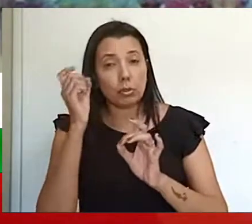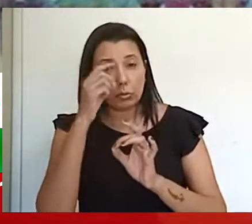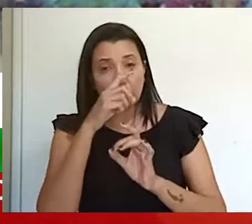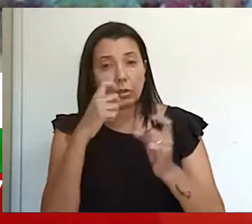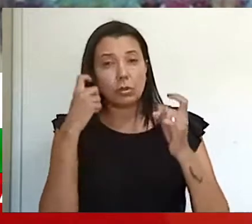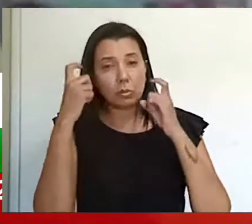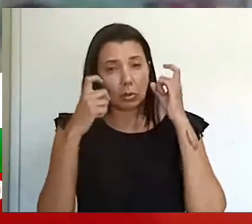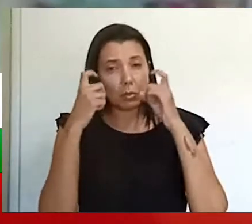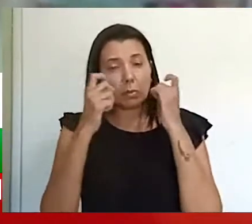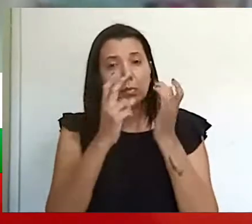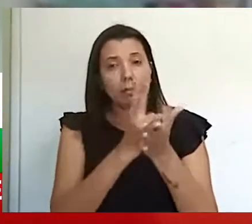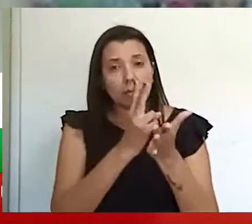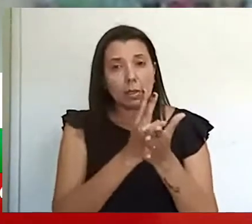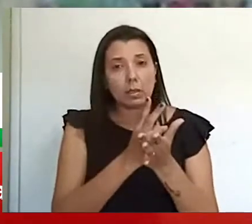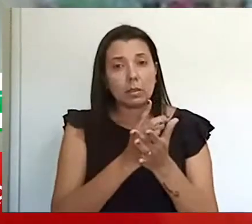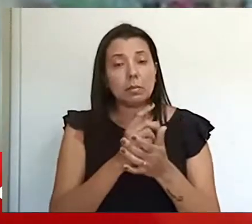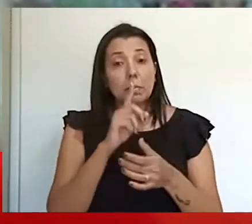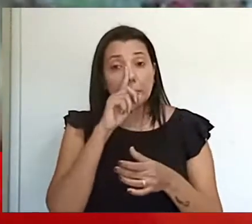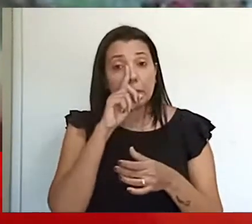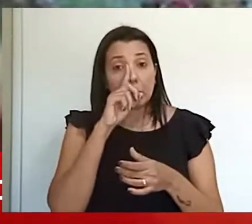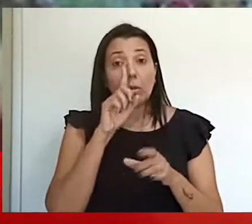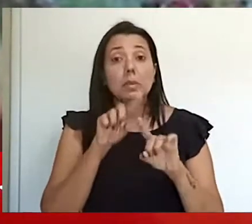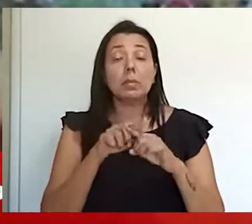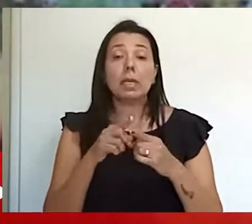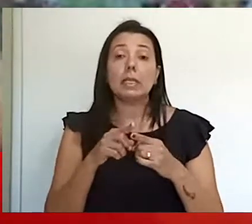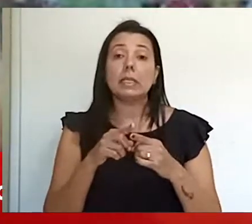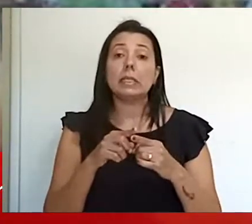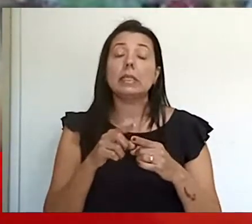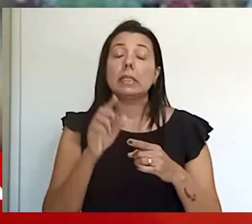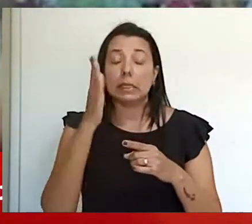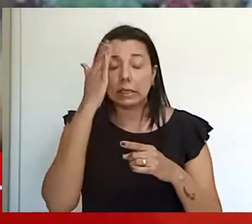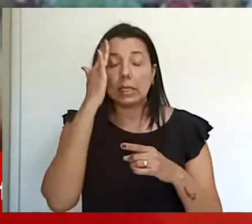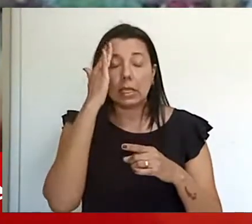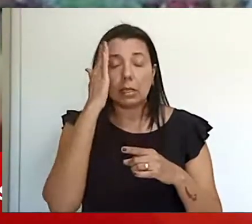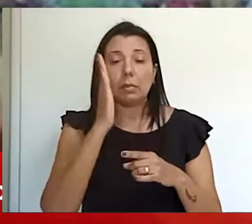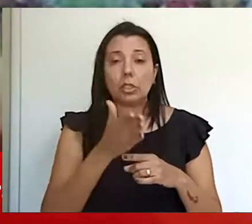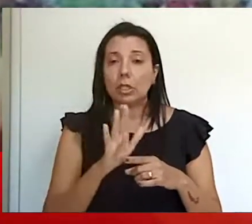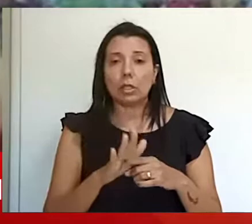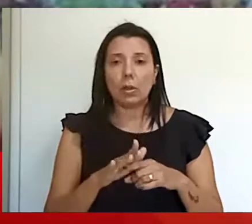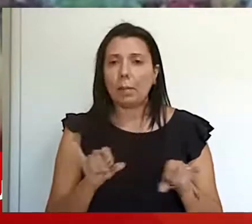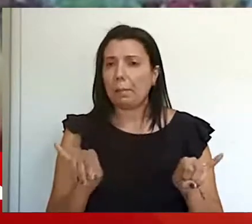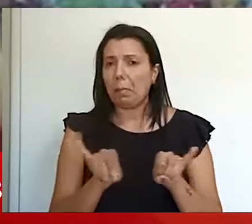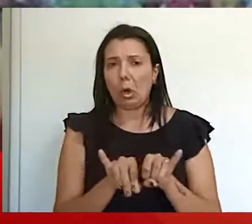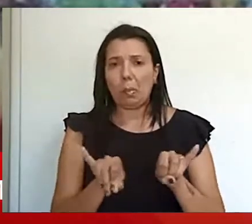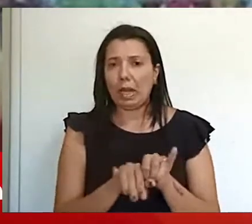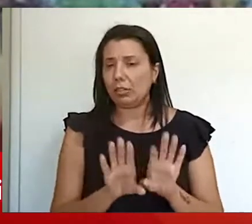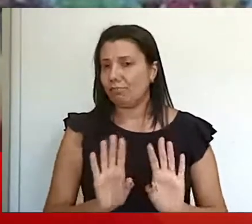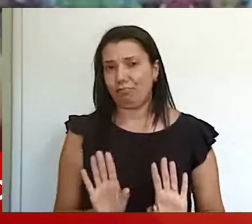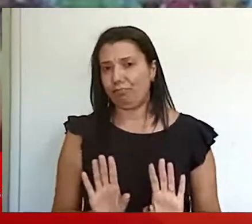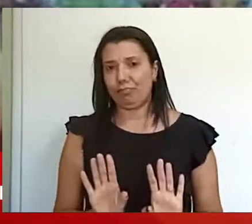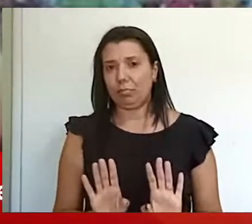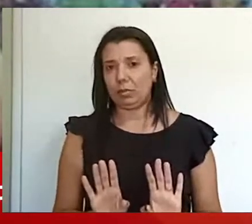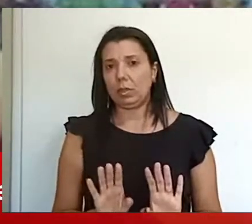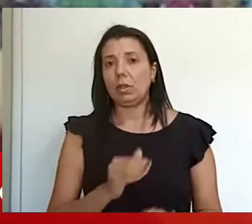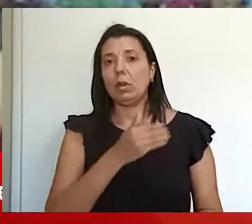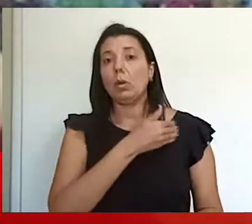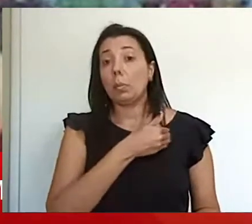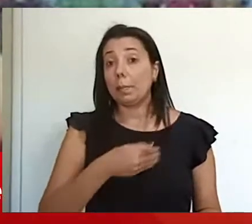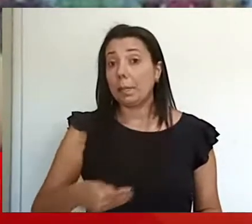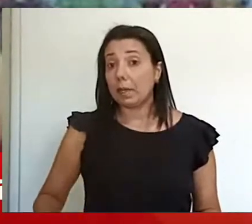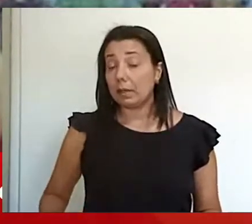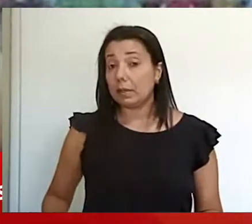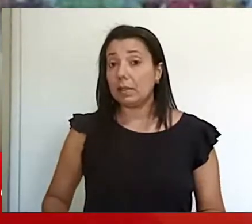né? Agora, é intencional, a gente sabe, né, que não é uma bobagem o presidente ou o governo